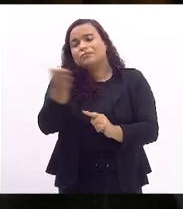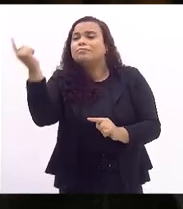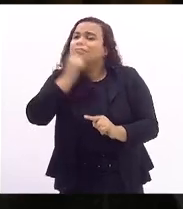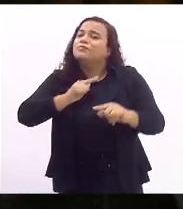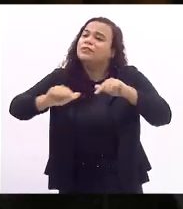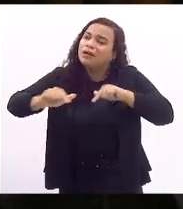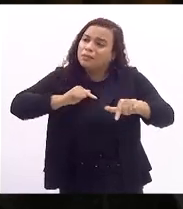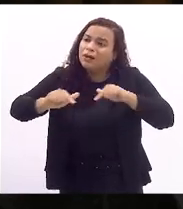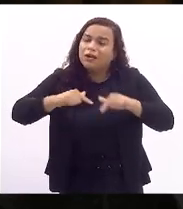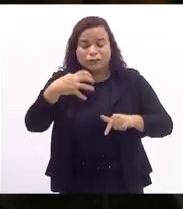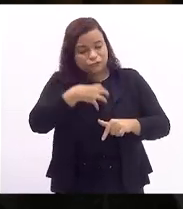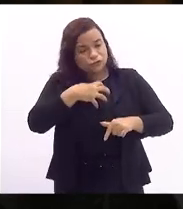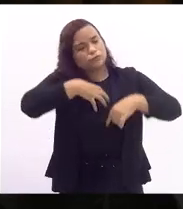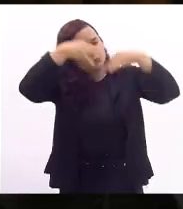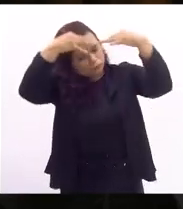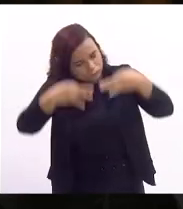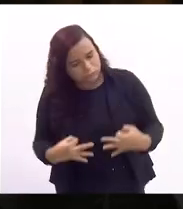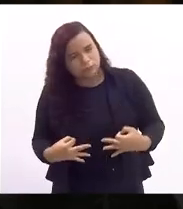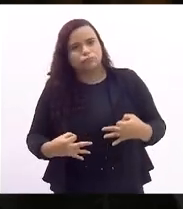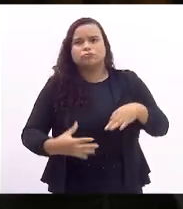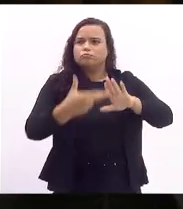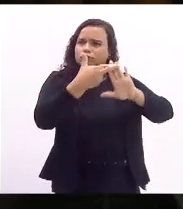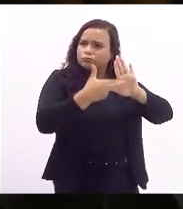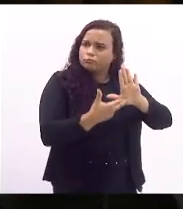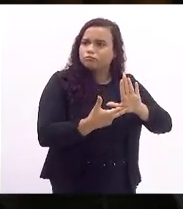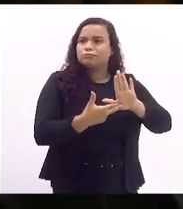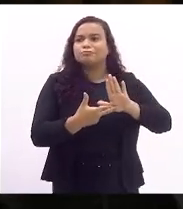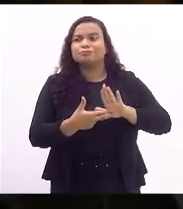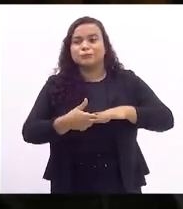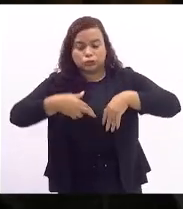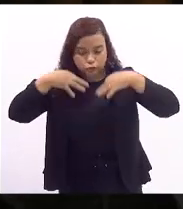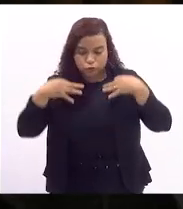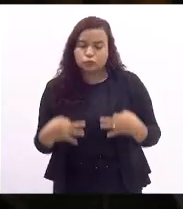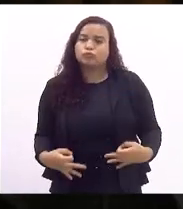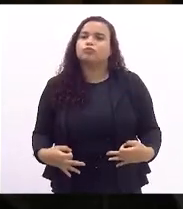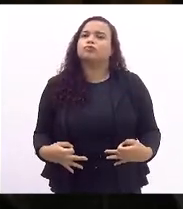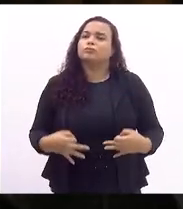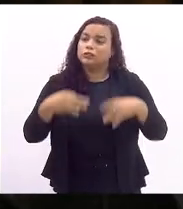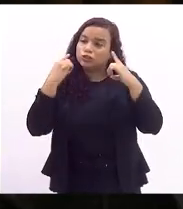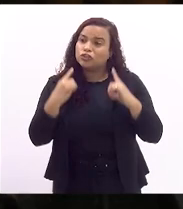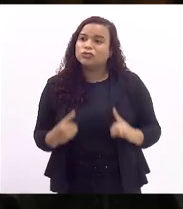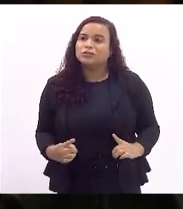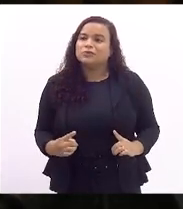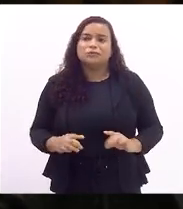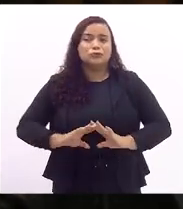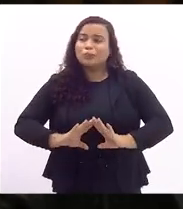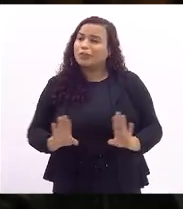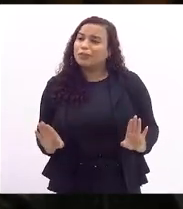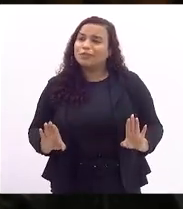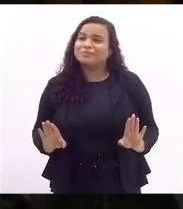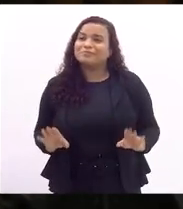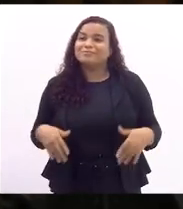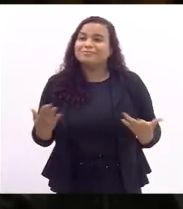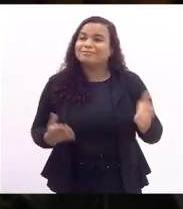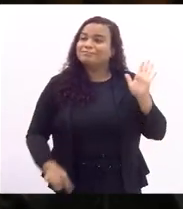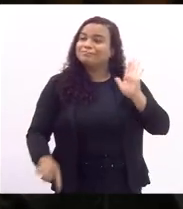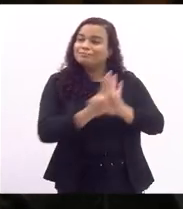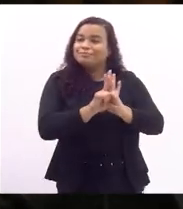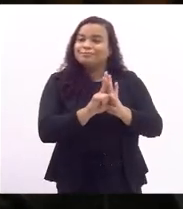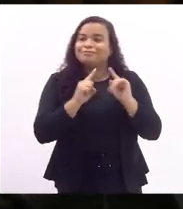de uma forma certa honrada Justa e digna ou seja